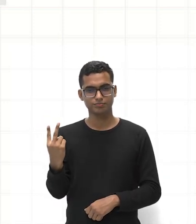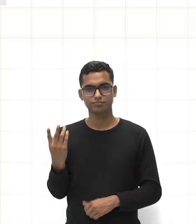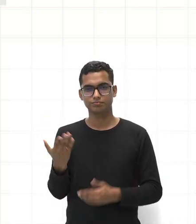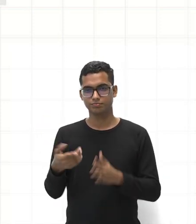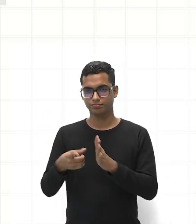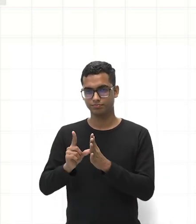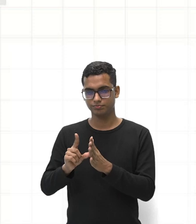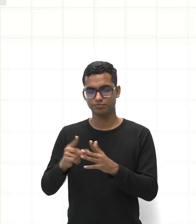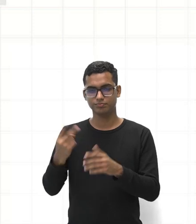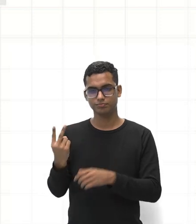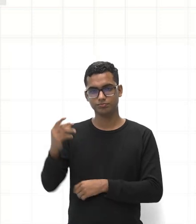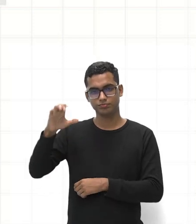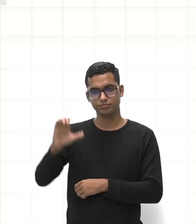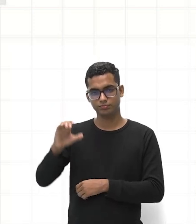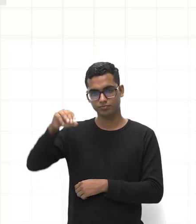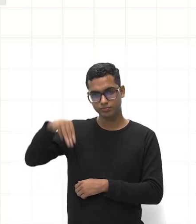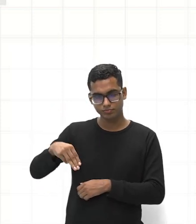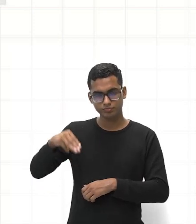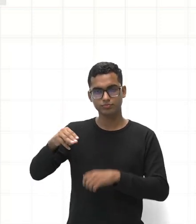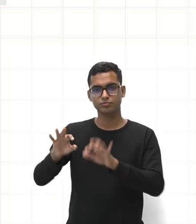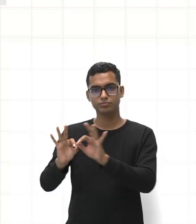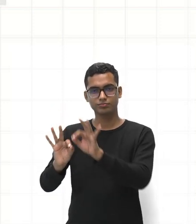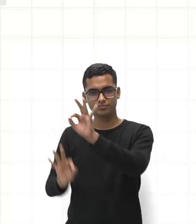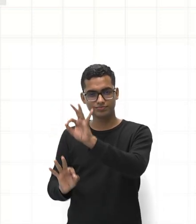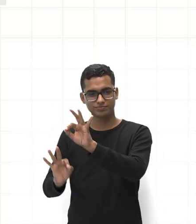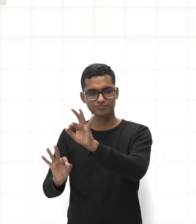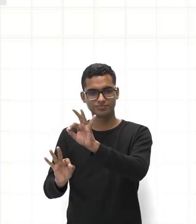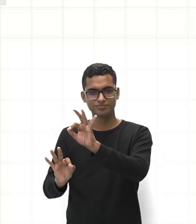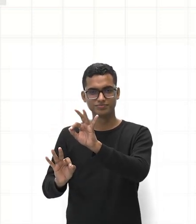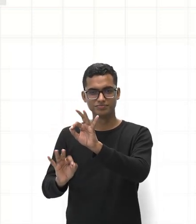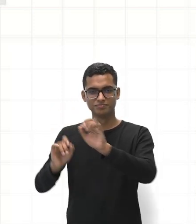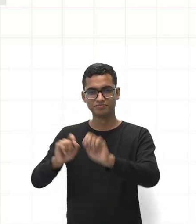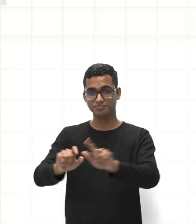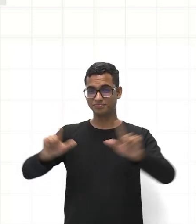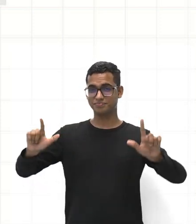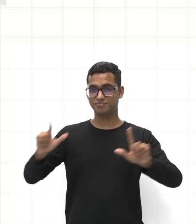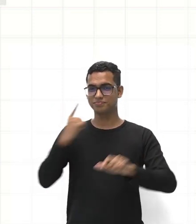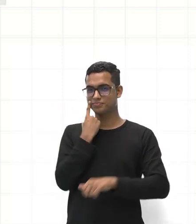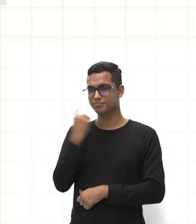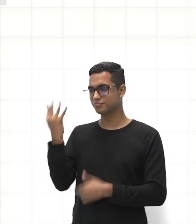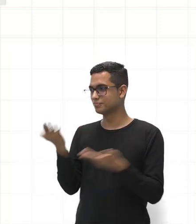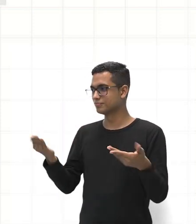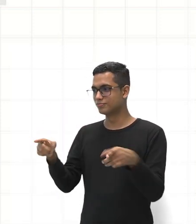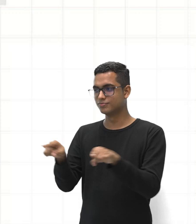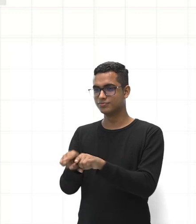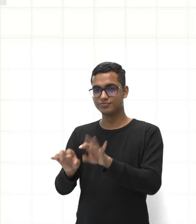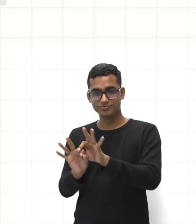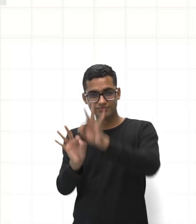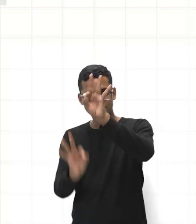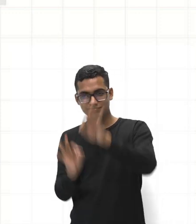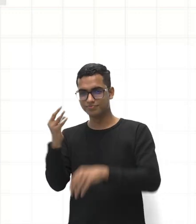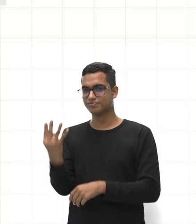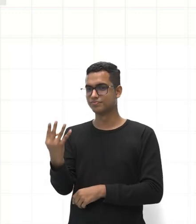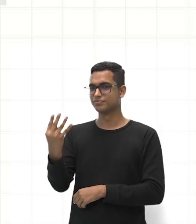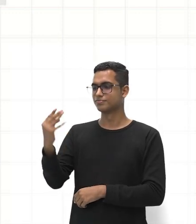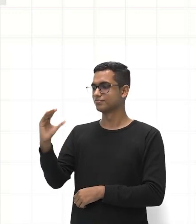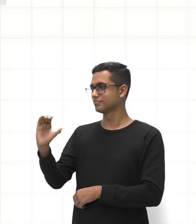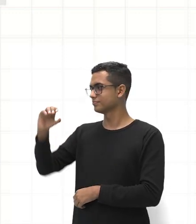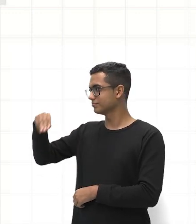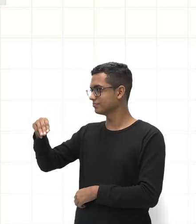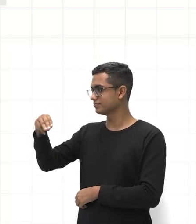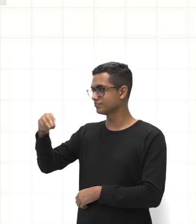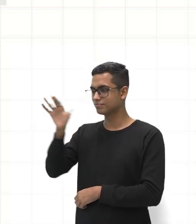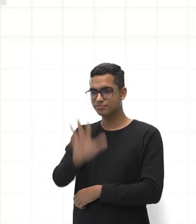a área é 4... quando o lado é 4, a área é 16. O que podemos dizer? Podemos dizer que